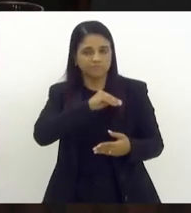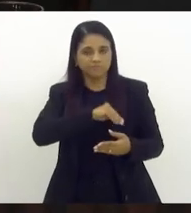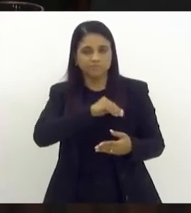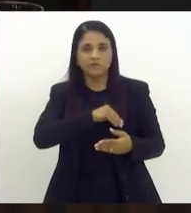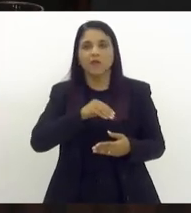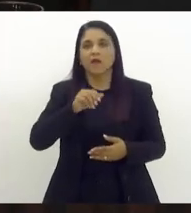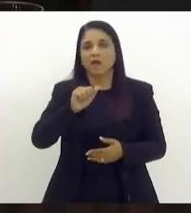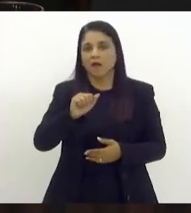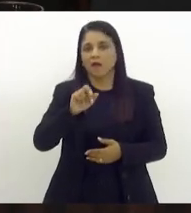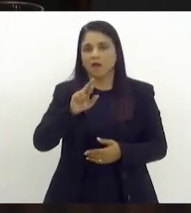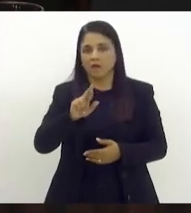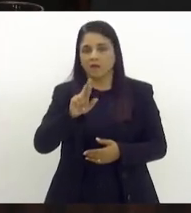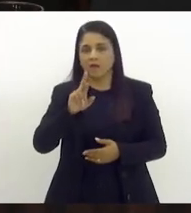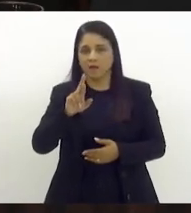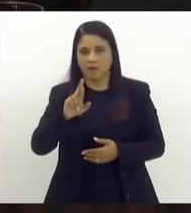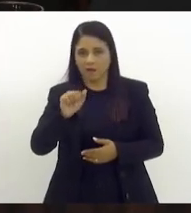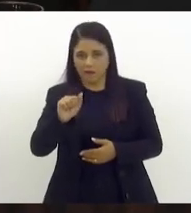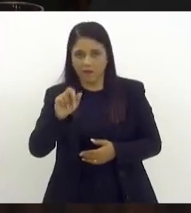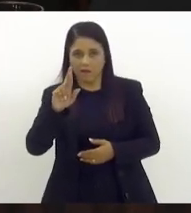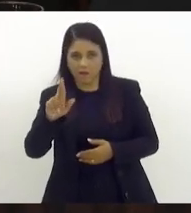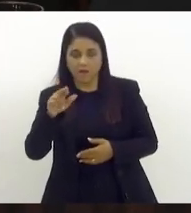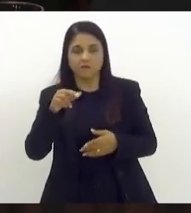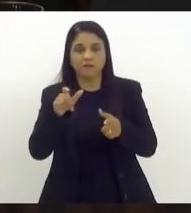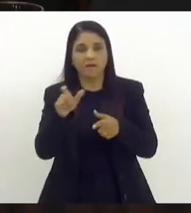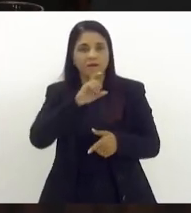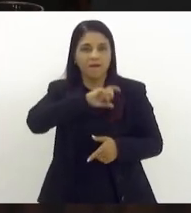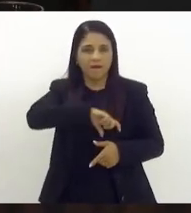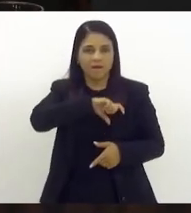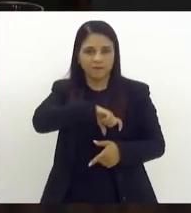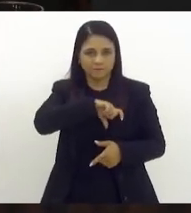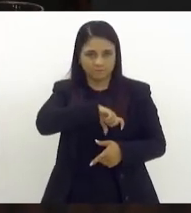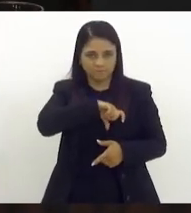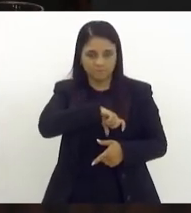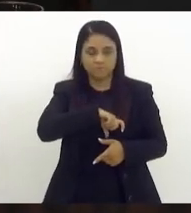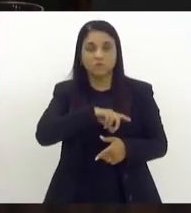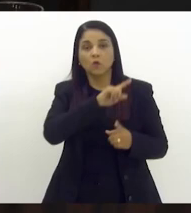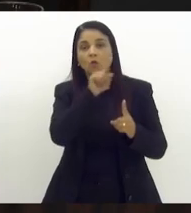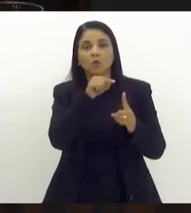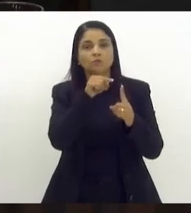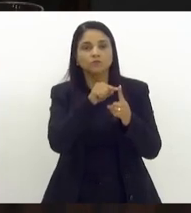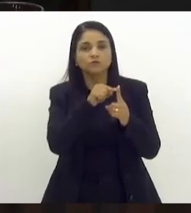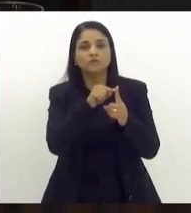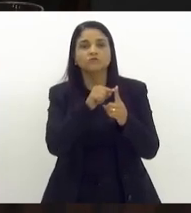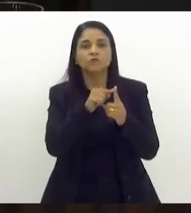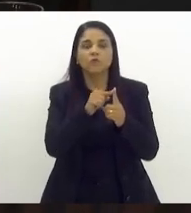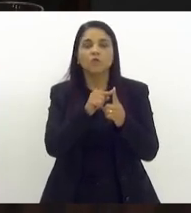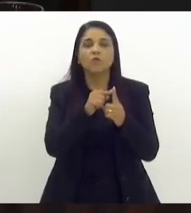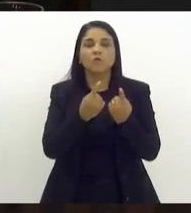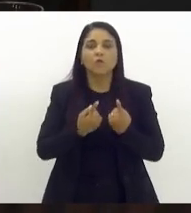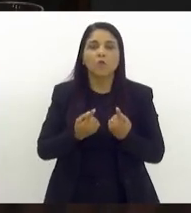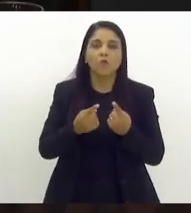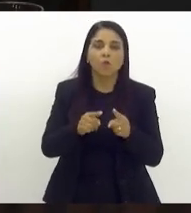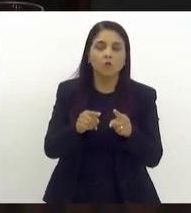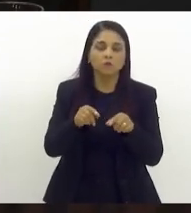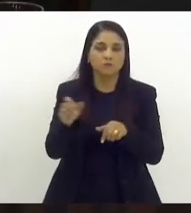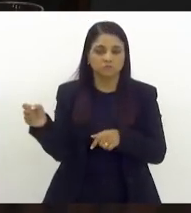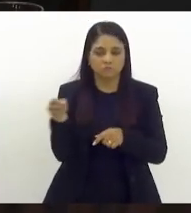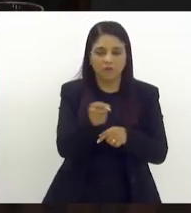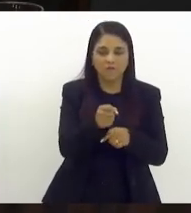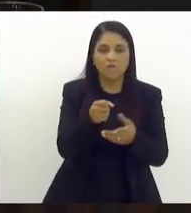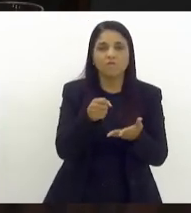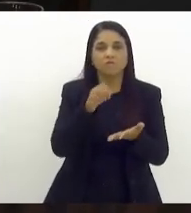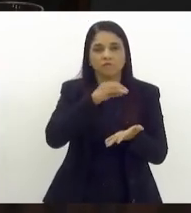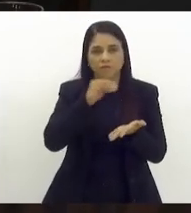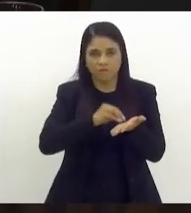EAR, na Carteira Nacional de Habilitação, CNH, objetivando combater o desemprego e fomentar a economia